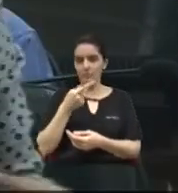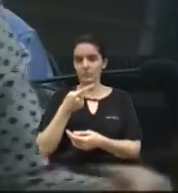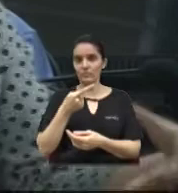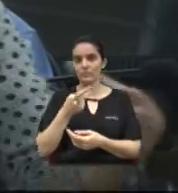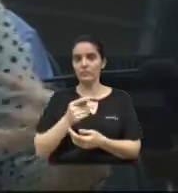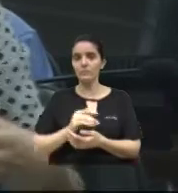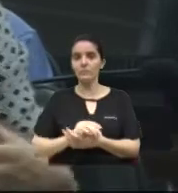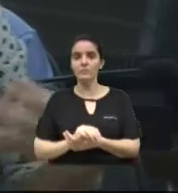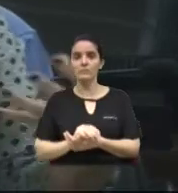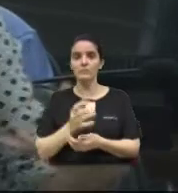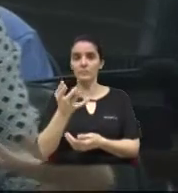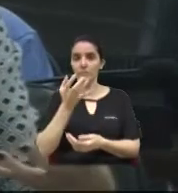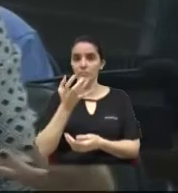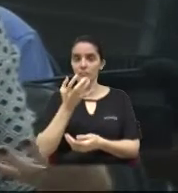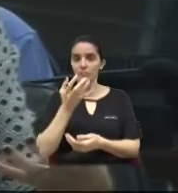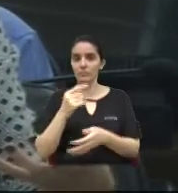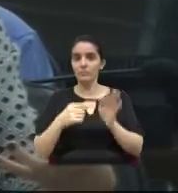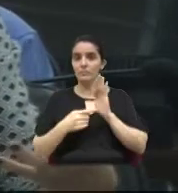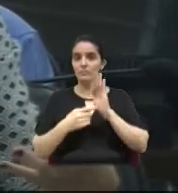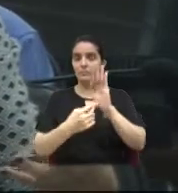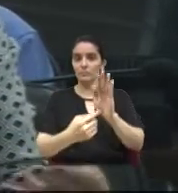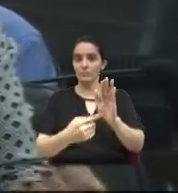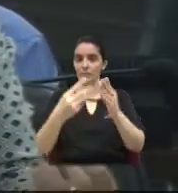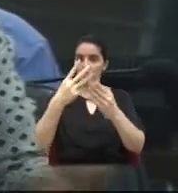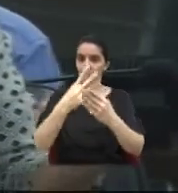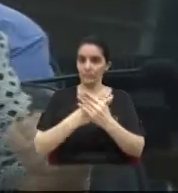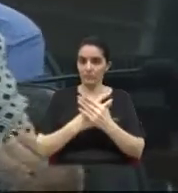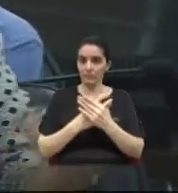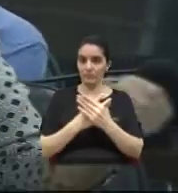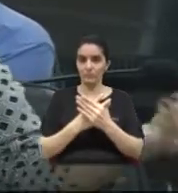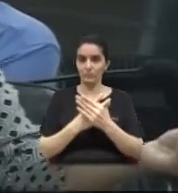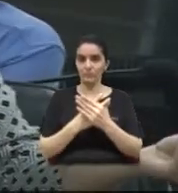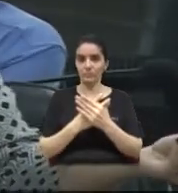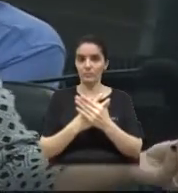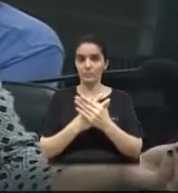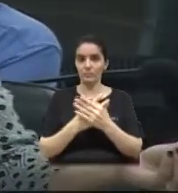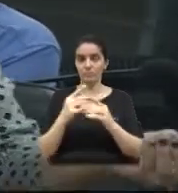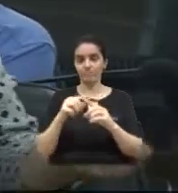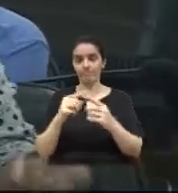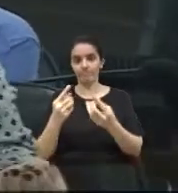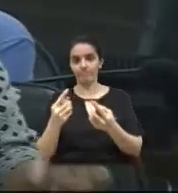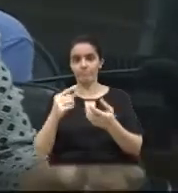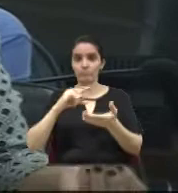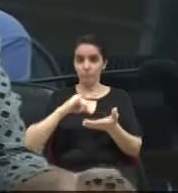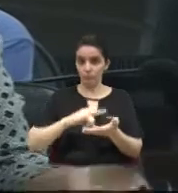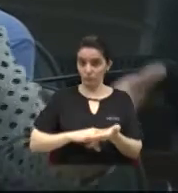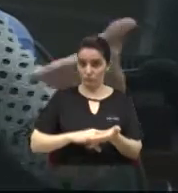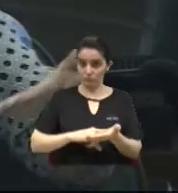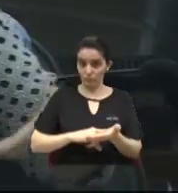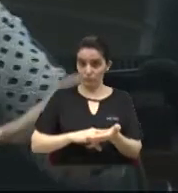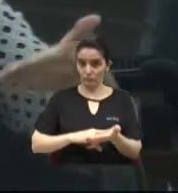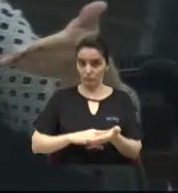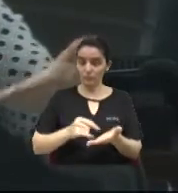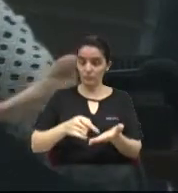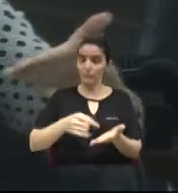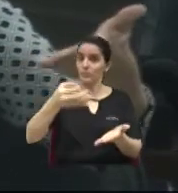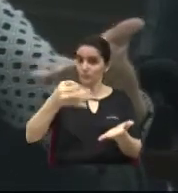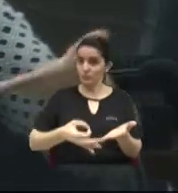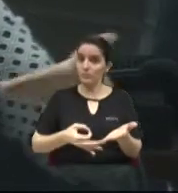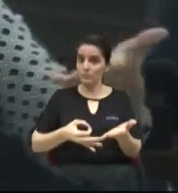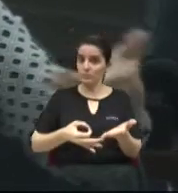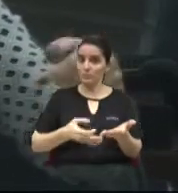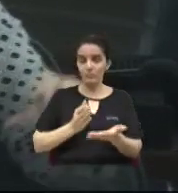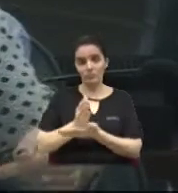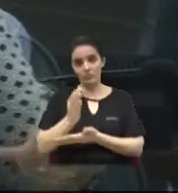que ele queria mostrar a intenção da casa, mas documento é documento, e o que está no papel e o que está sendo aprovado ou